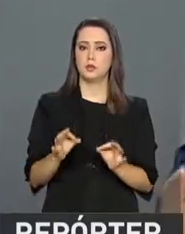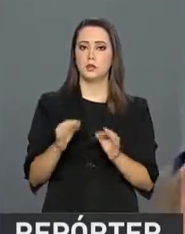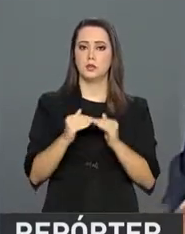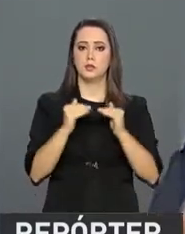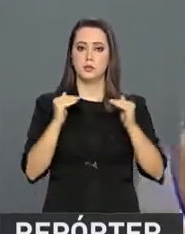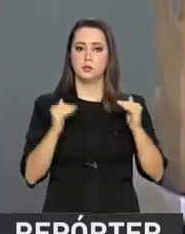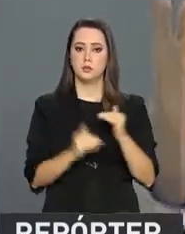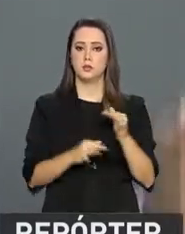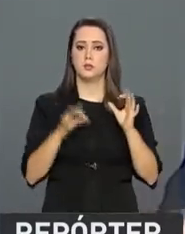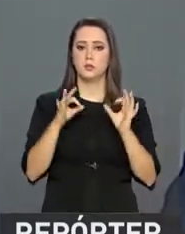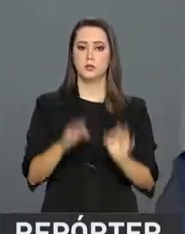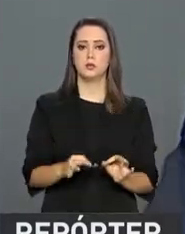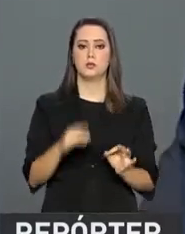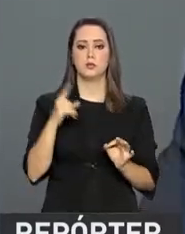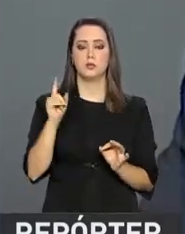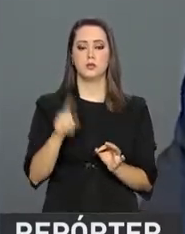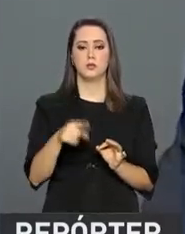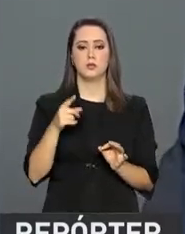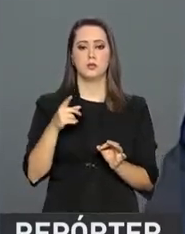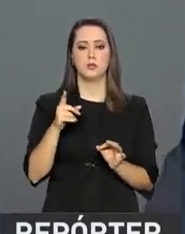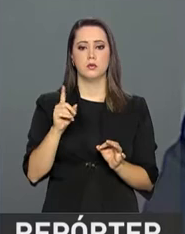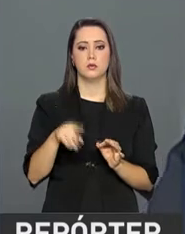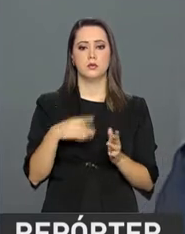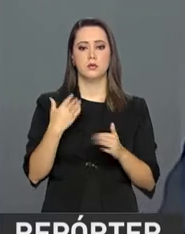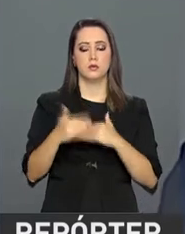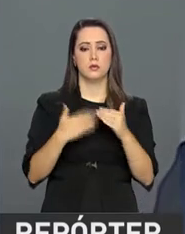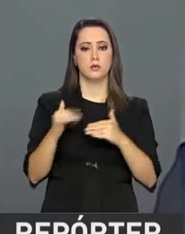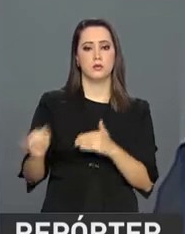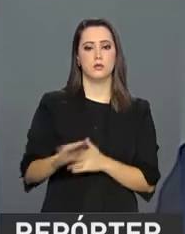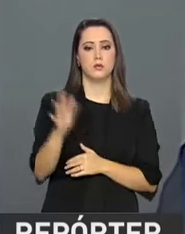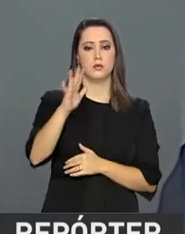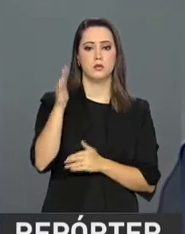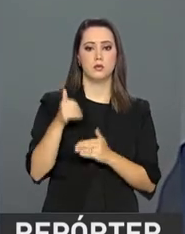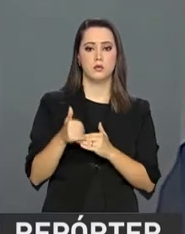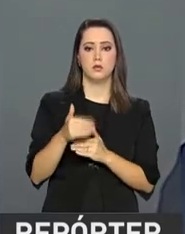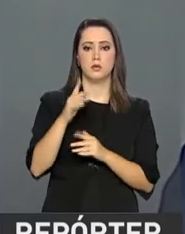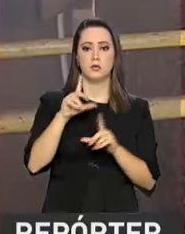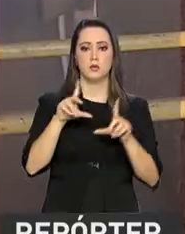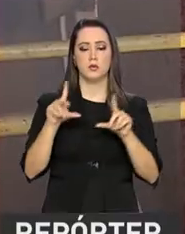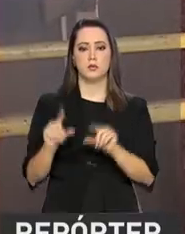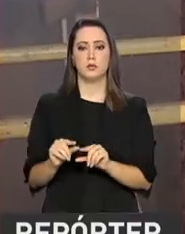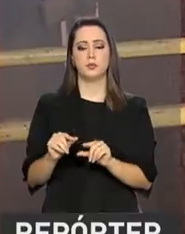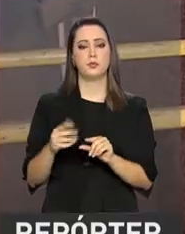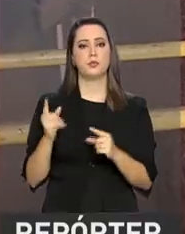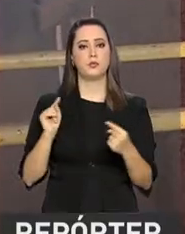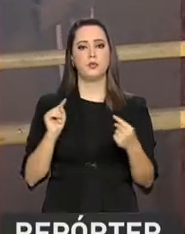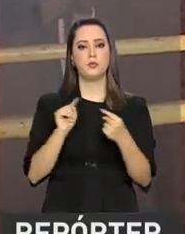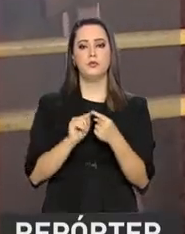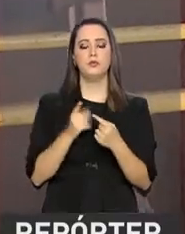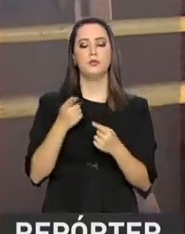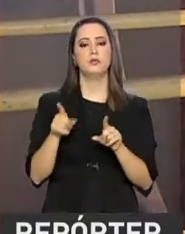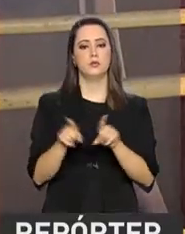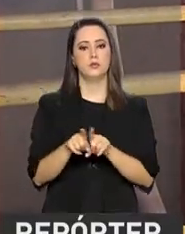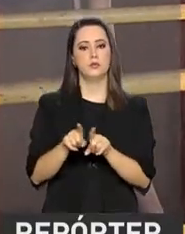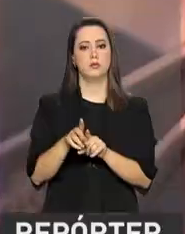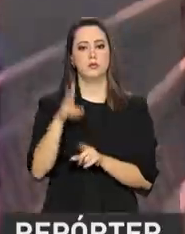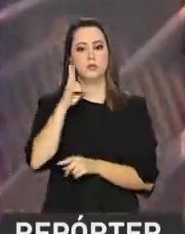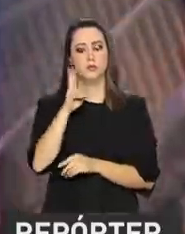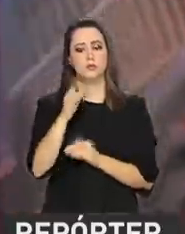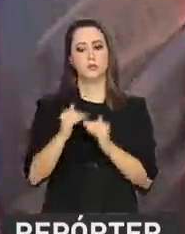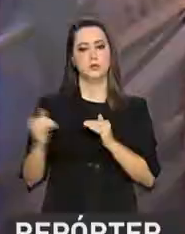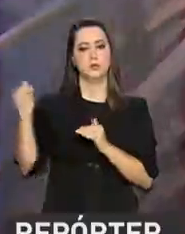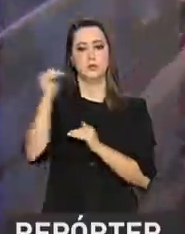taco é porque de fato a projeção de inflação está abaixo da meta o governo também revisou para cima